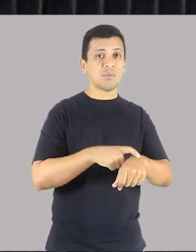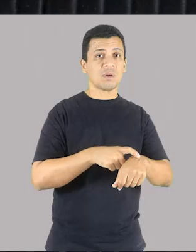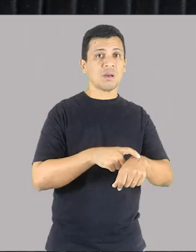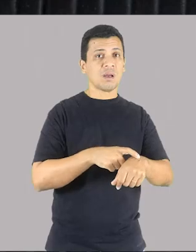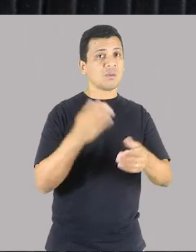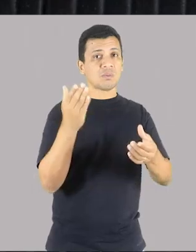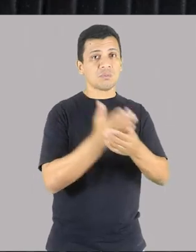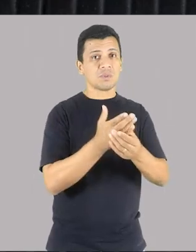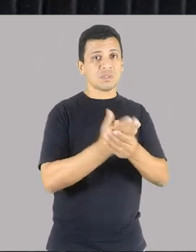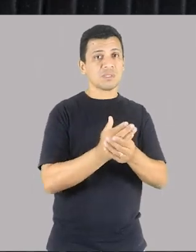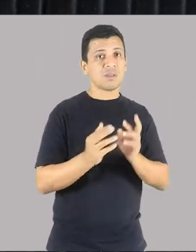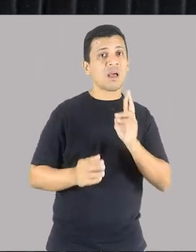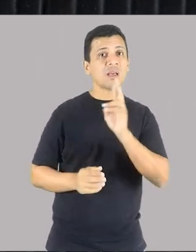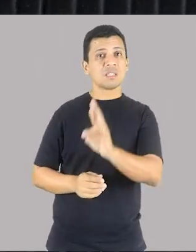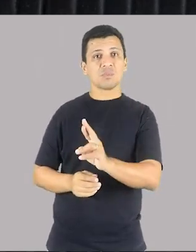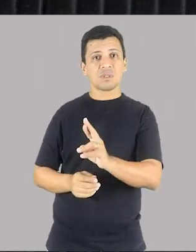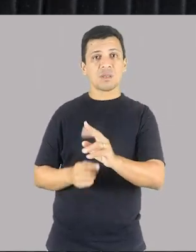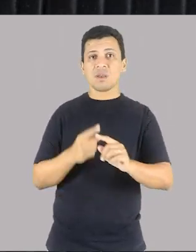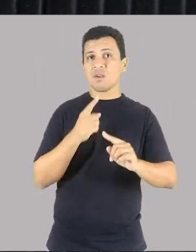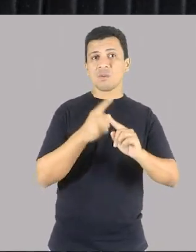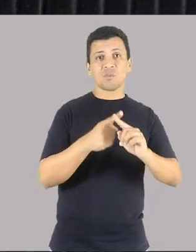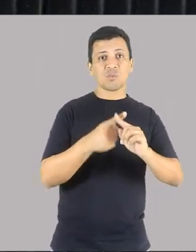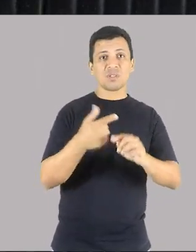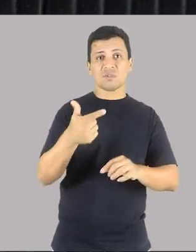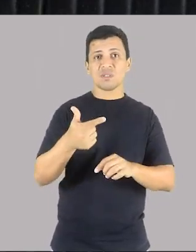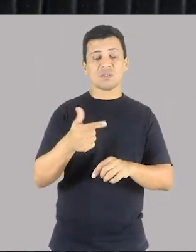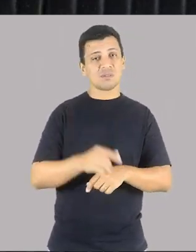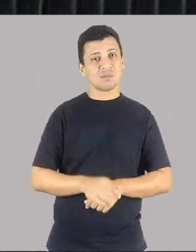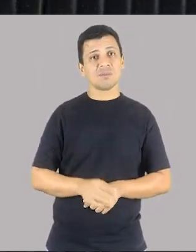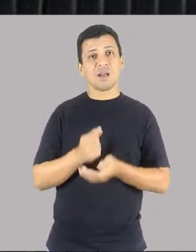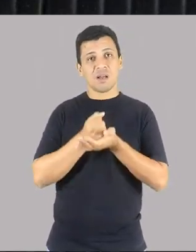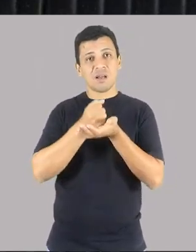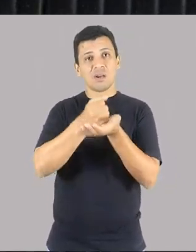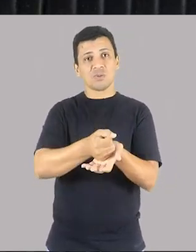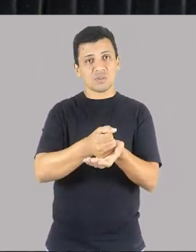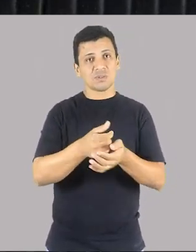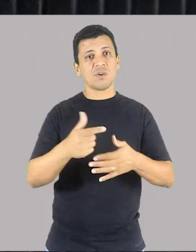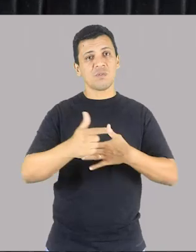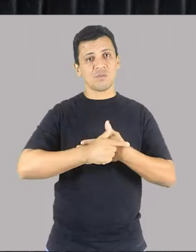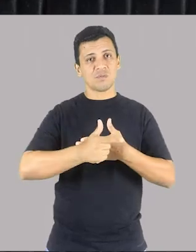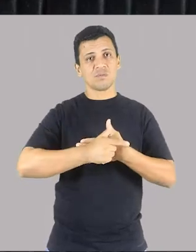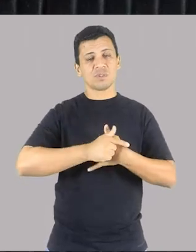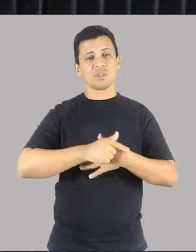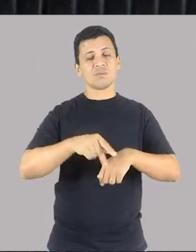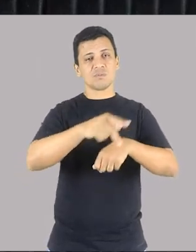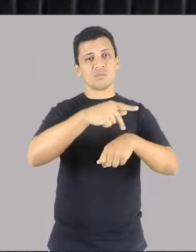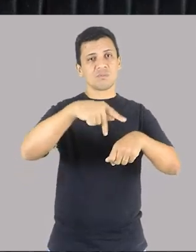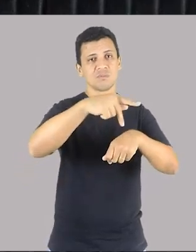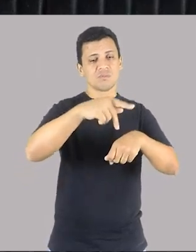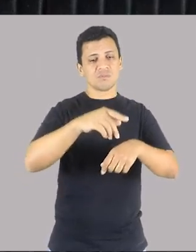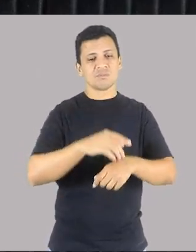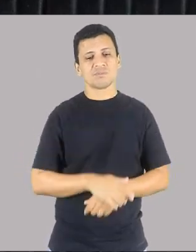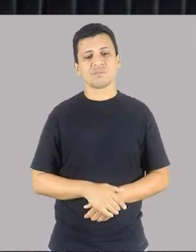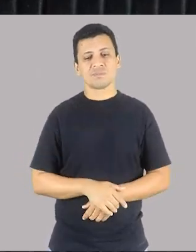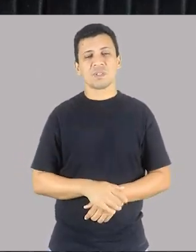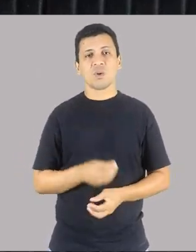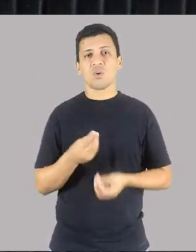responder, diferente do particular. Isso auxilia as funções estatais, beleza? a indisponibilidade do interesse público